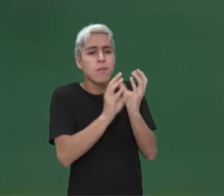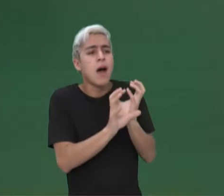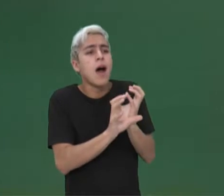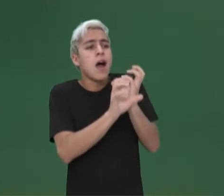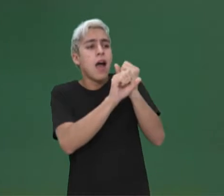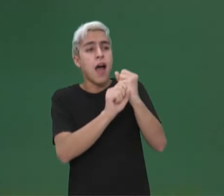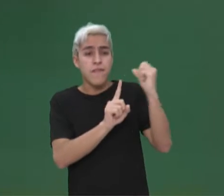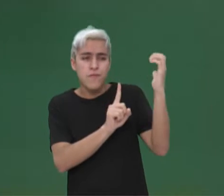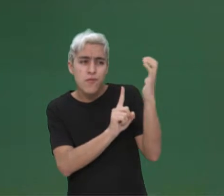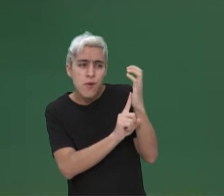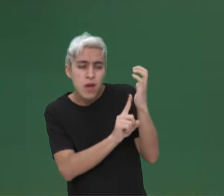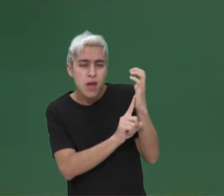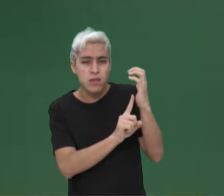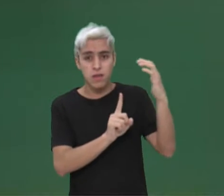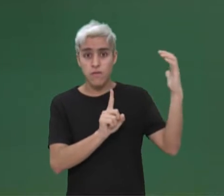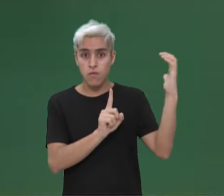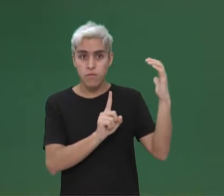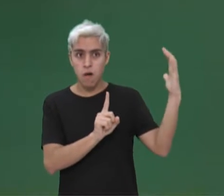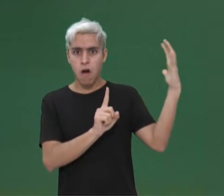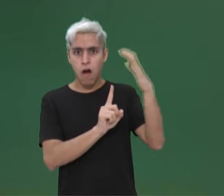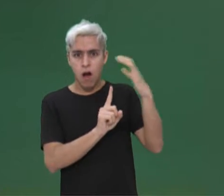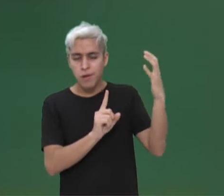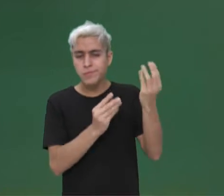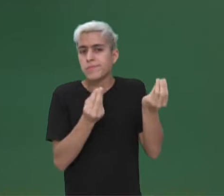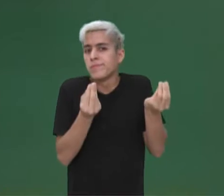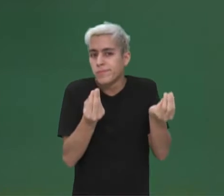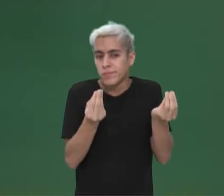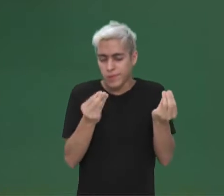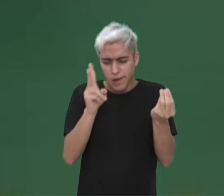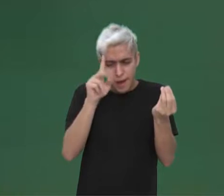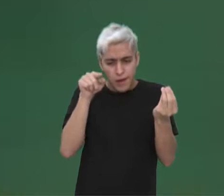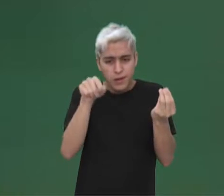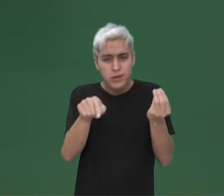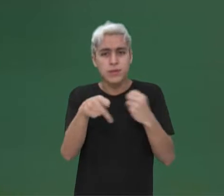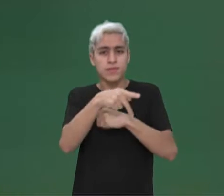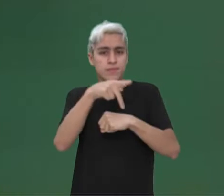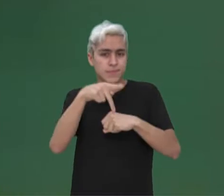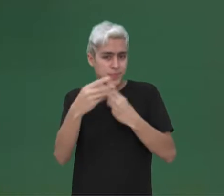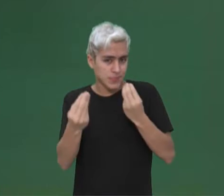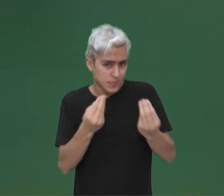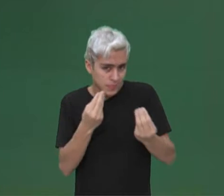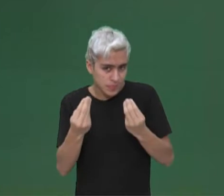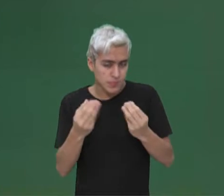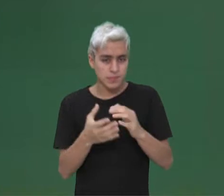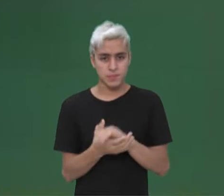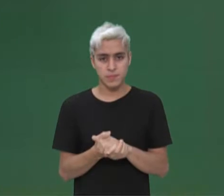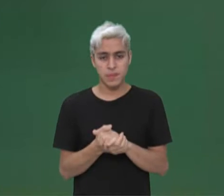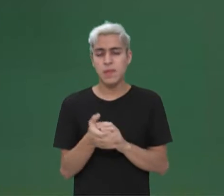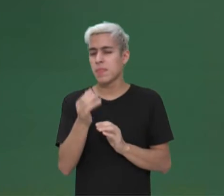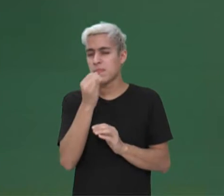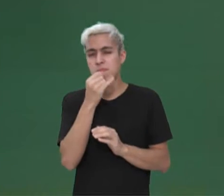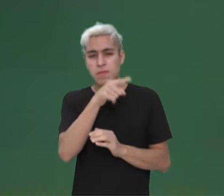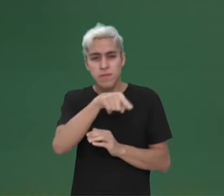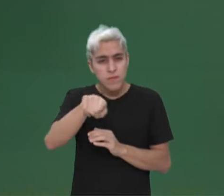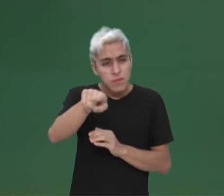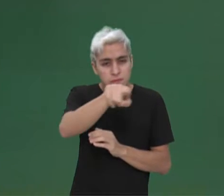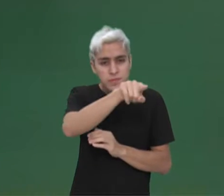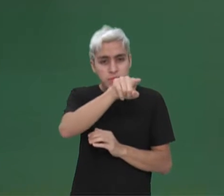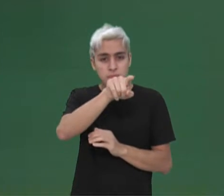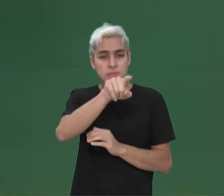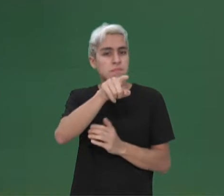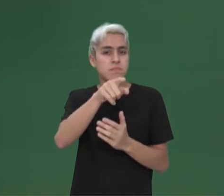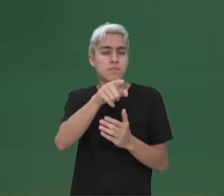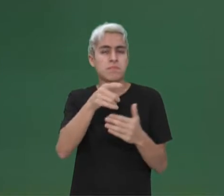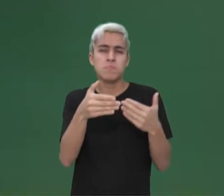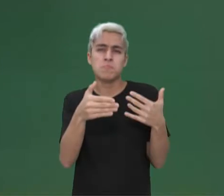medir a influência da colonização sobre a história de um país? Se você naturalmente, a partir até